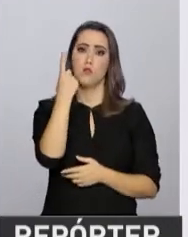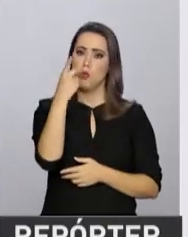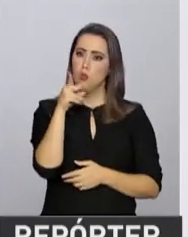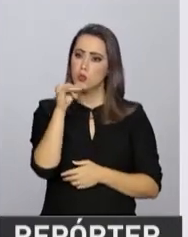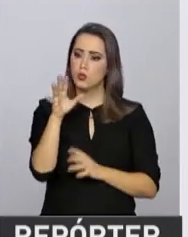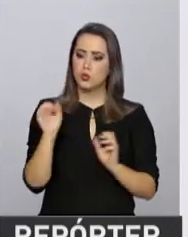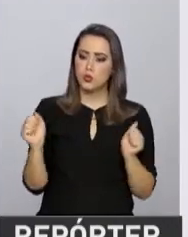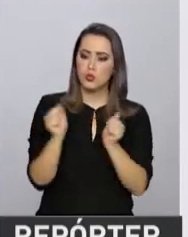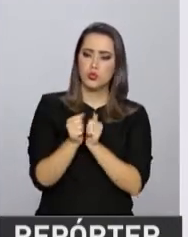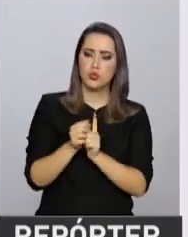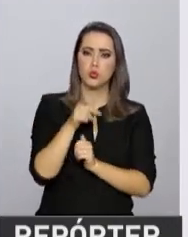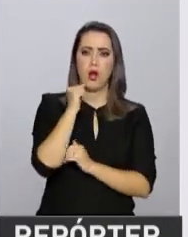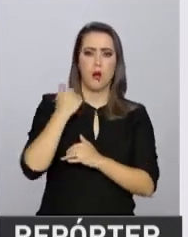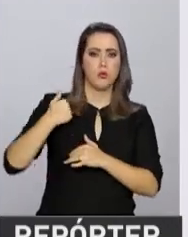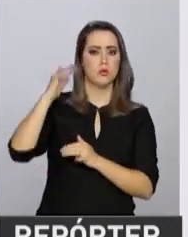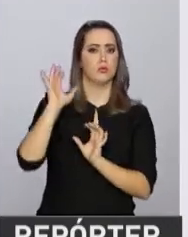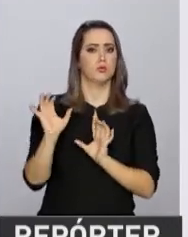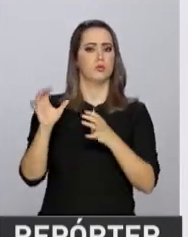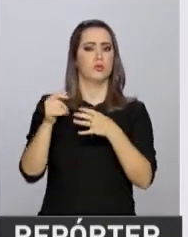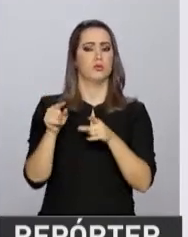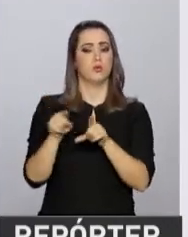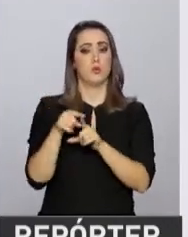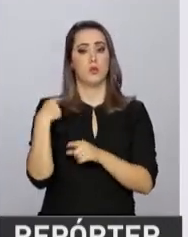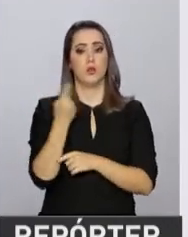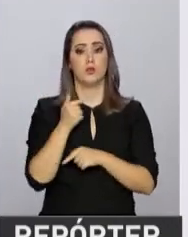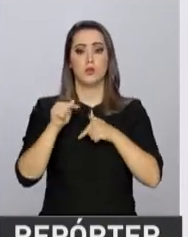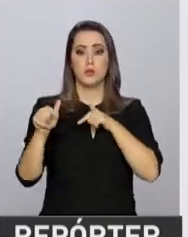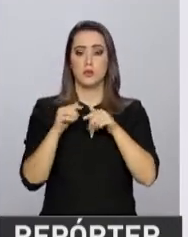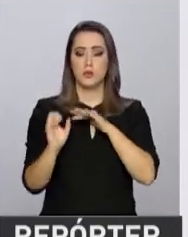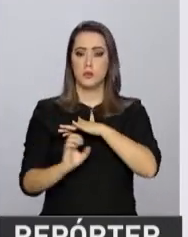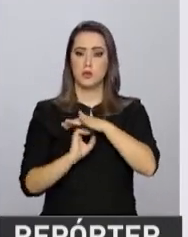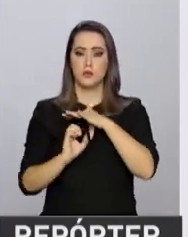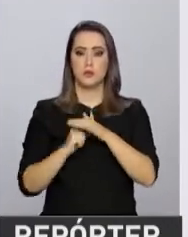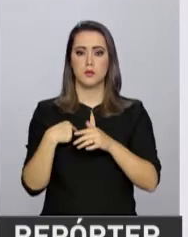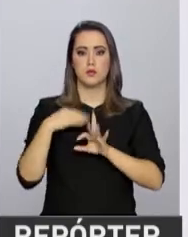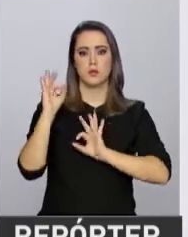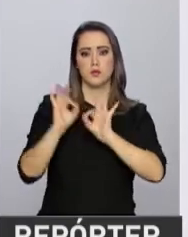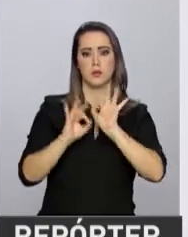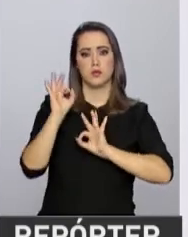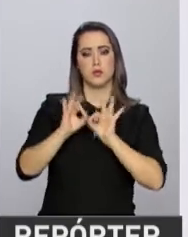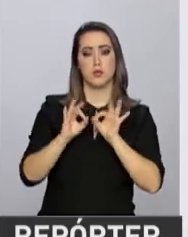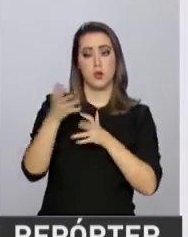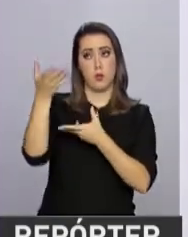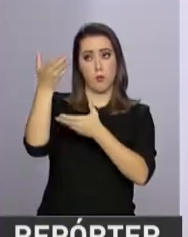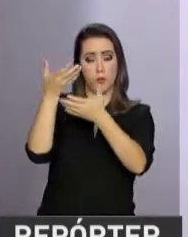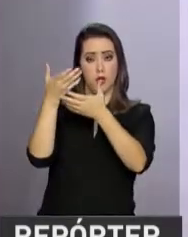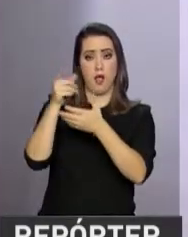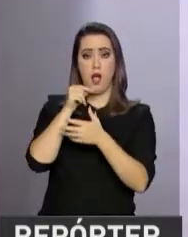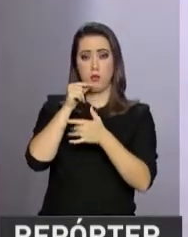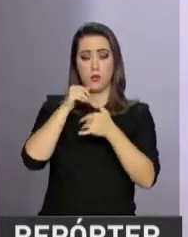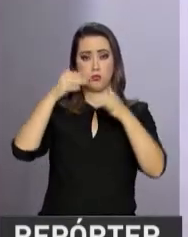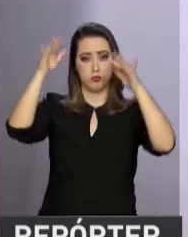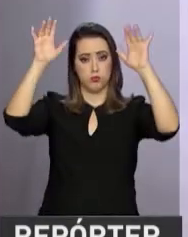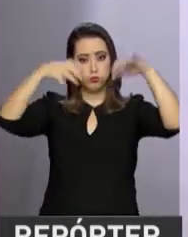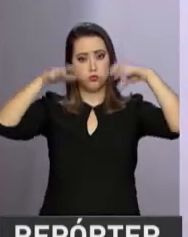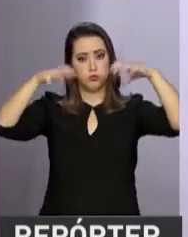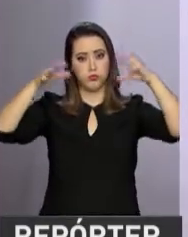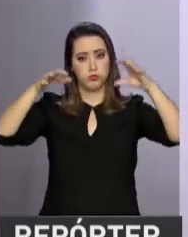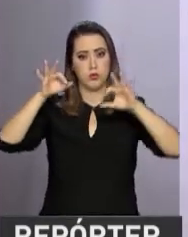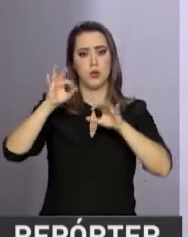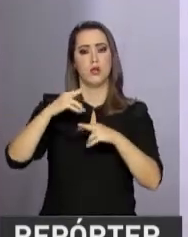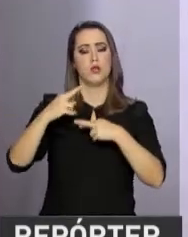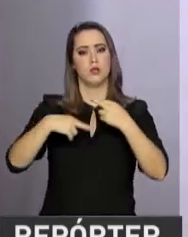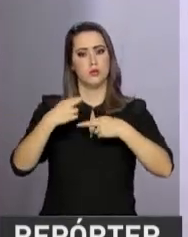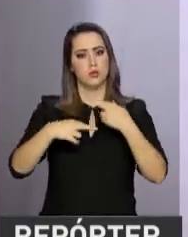varejo no máximo de roupa possível no nosso negócio nós fizemos um projeto de captação de água da chuva eu vou tratar a água da chuva e